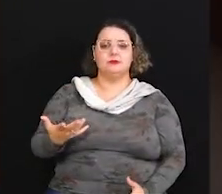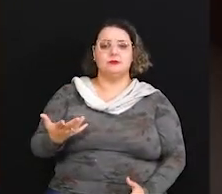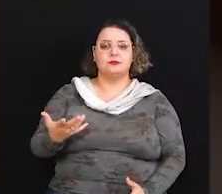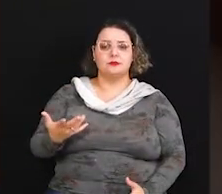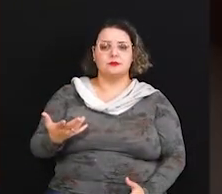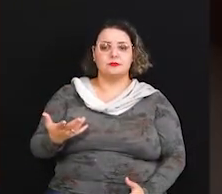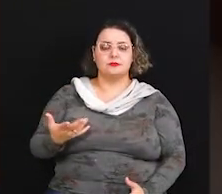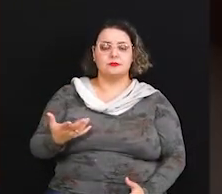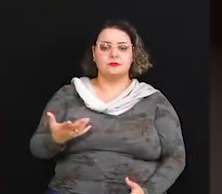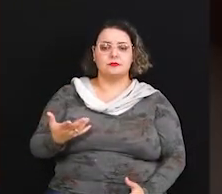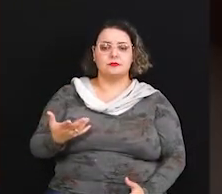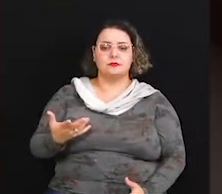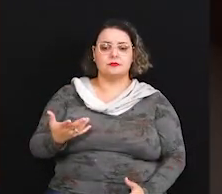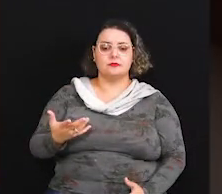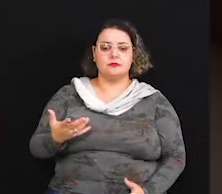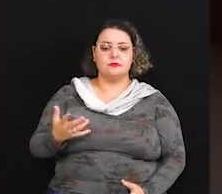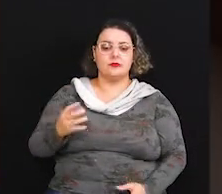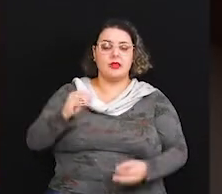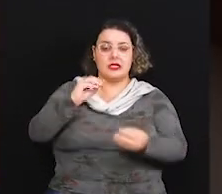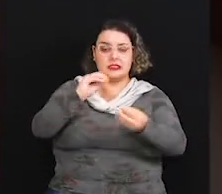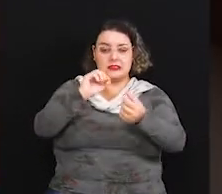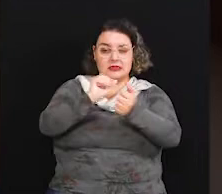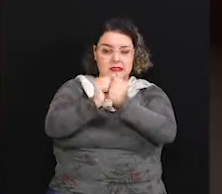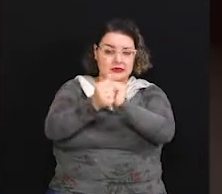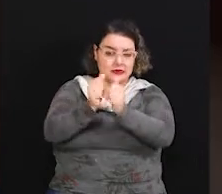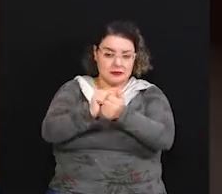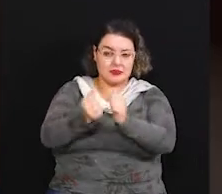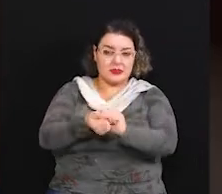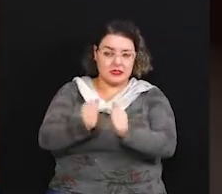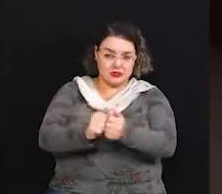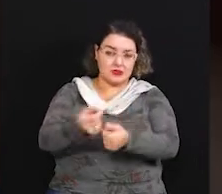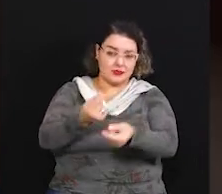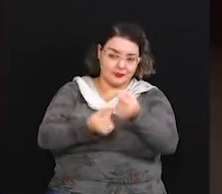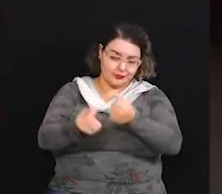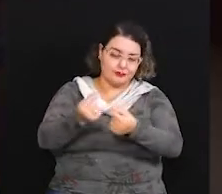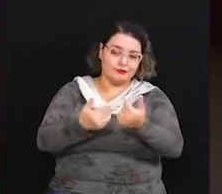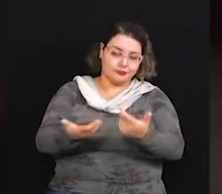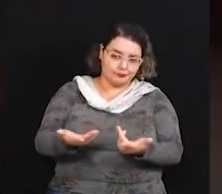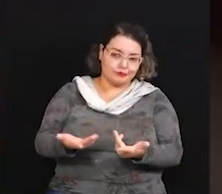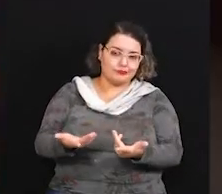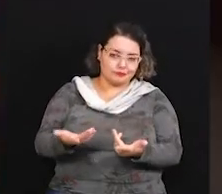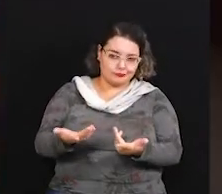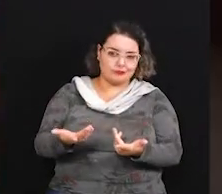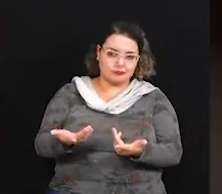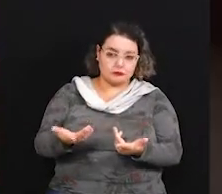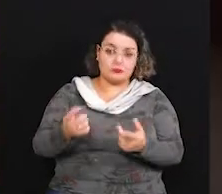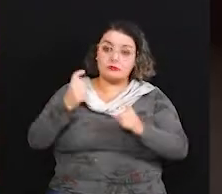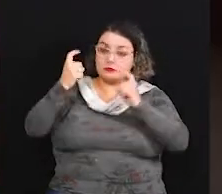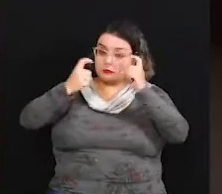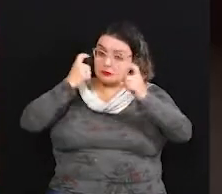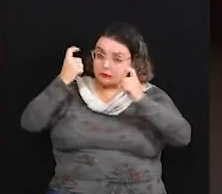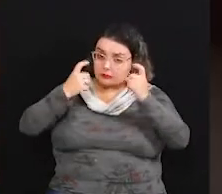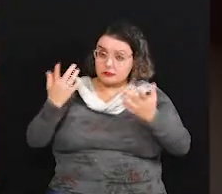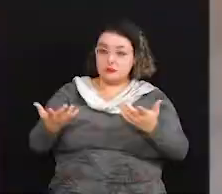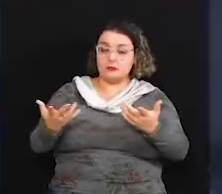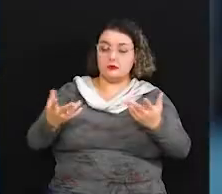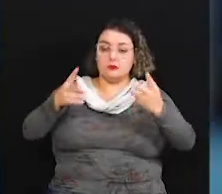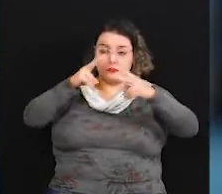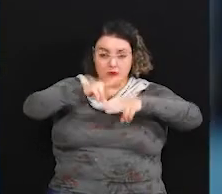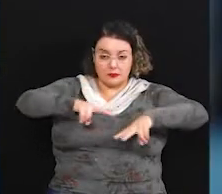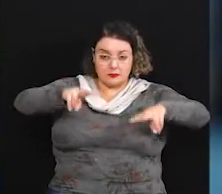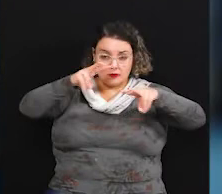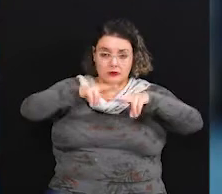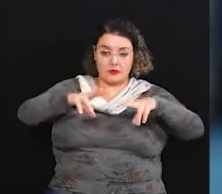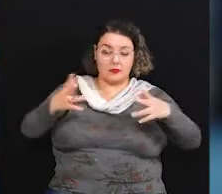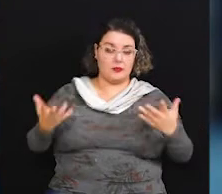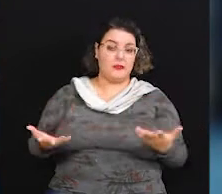sabe? Nessa composição das receitas, assim, sabe? Então, é uma coisa preocupante. Olhando